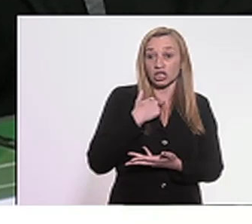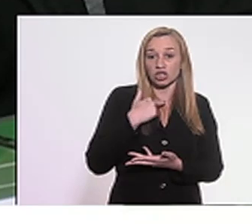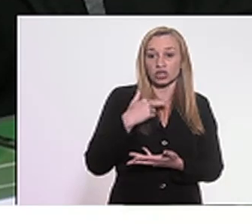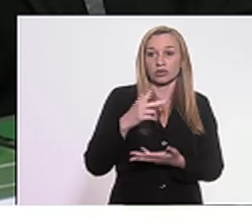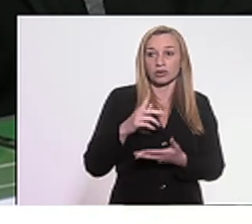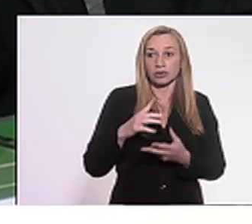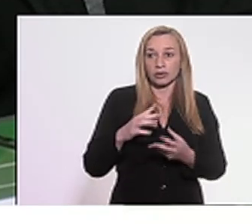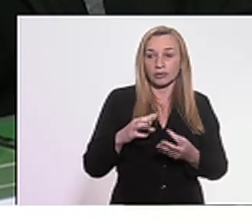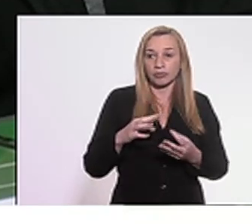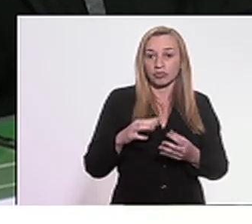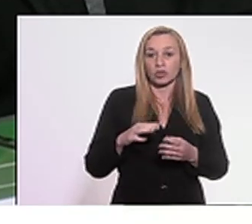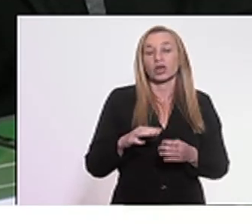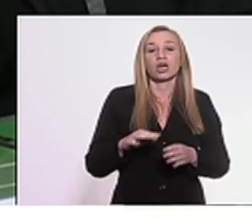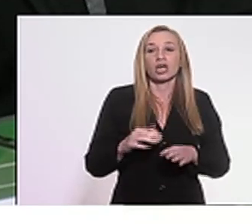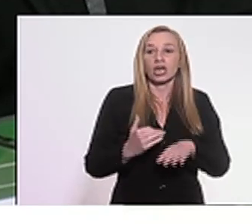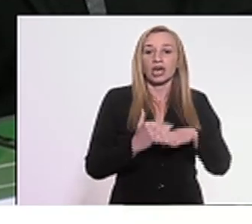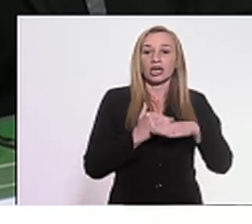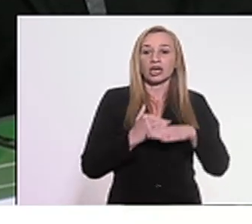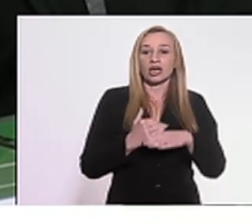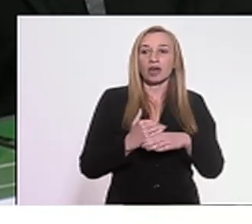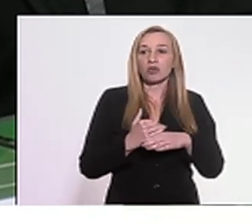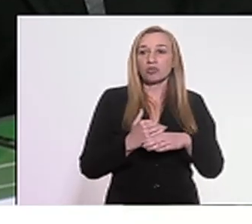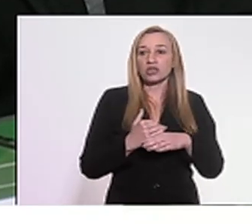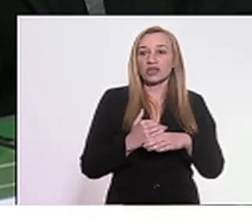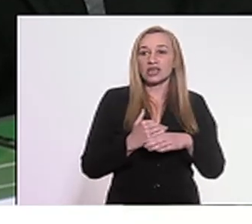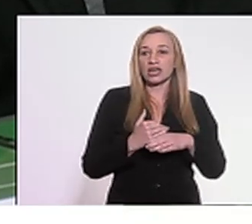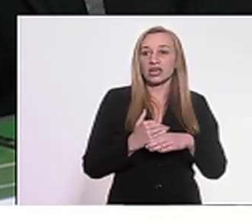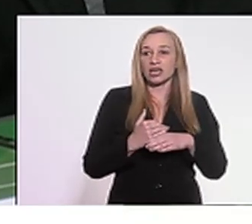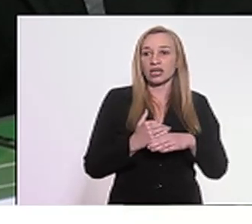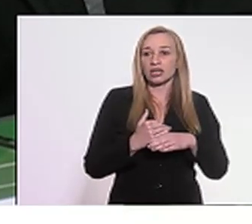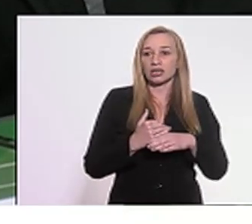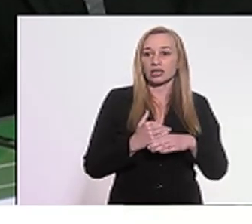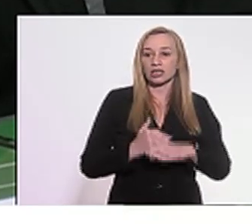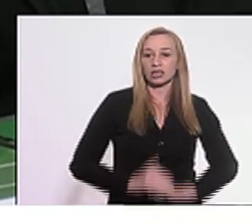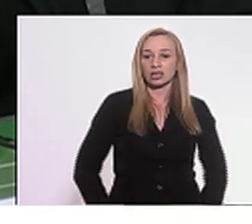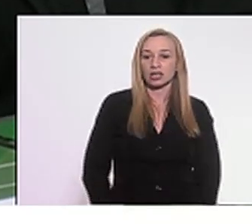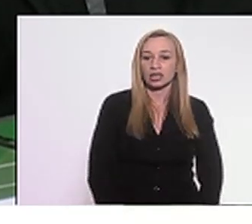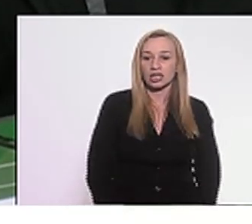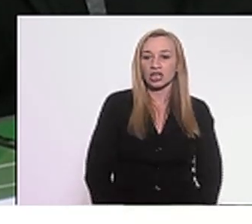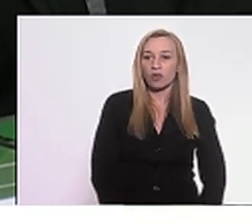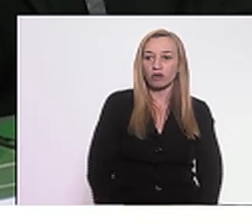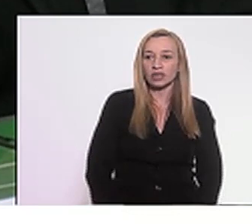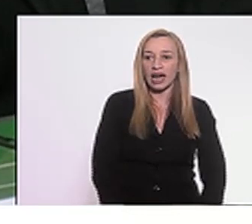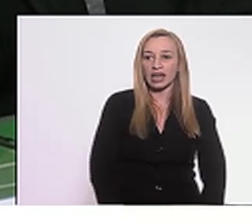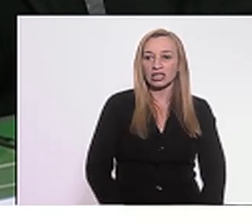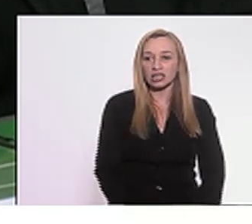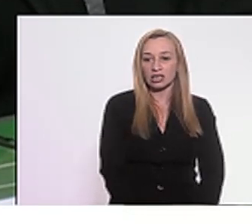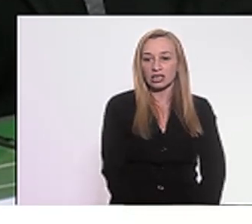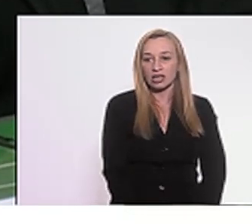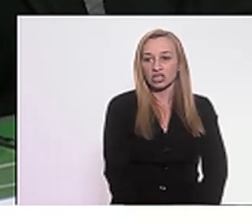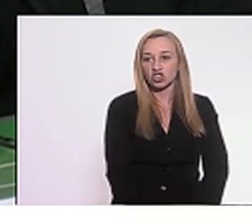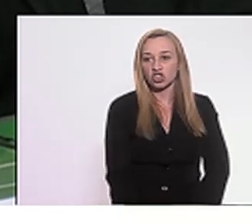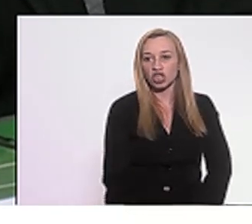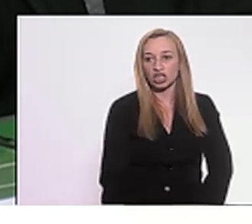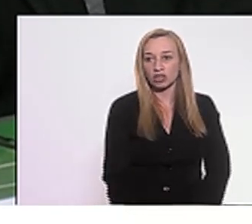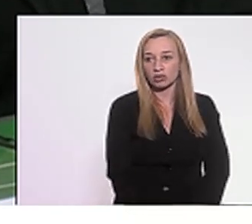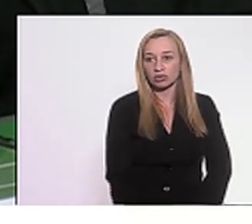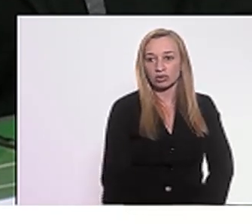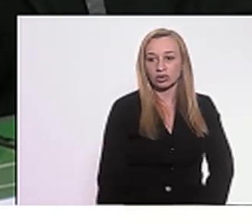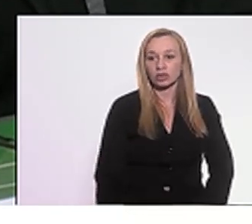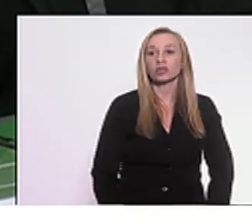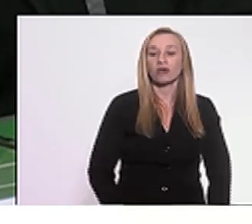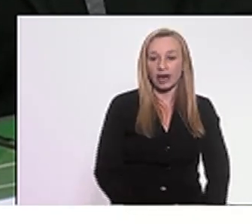Então é tudo para poder prejudicar. Se a instituição é constituída, se tem CNPJ, se tem um